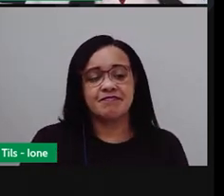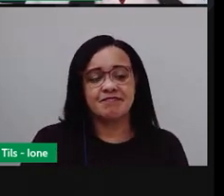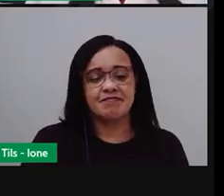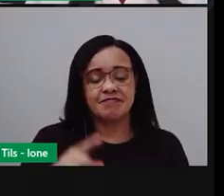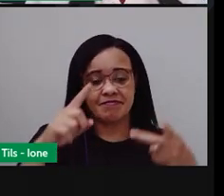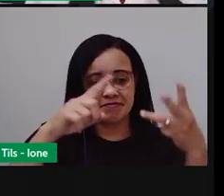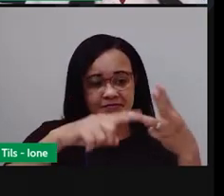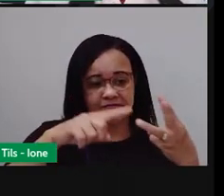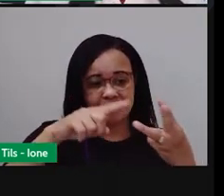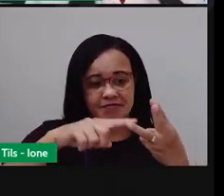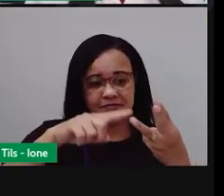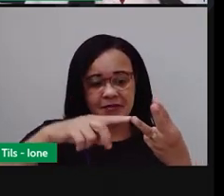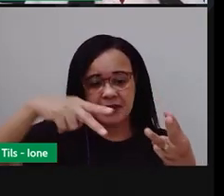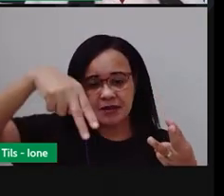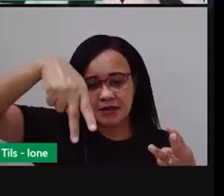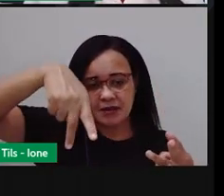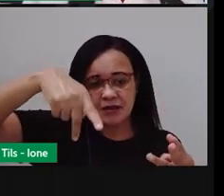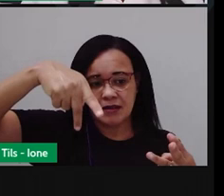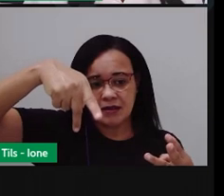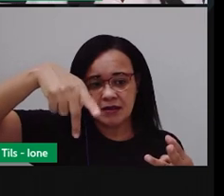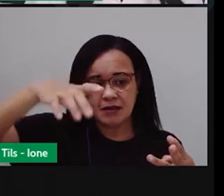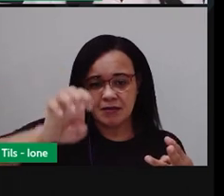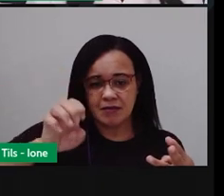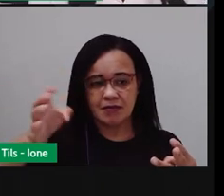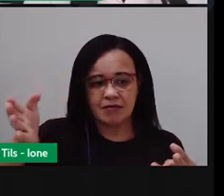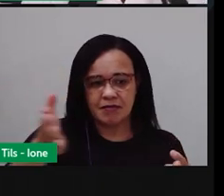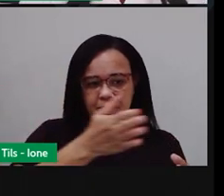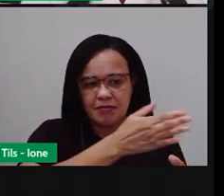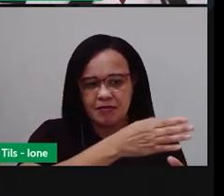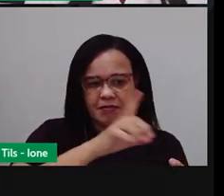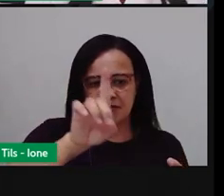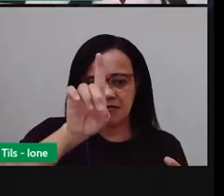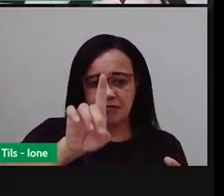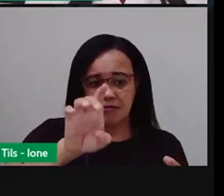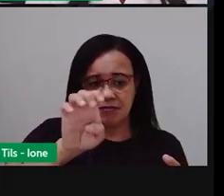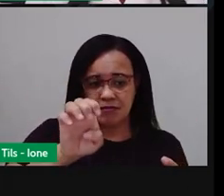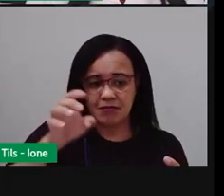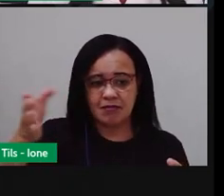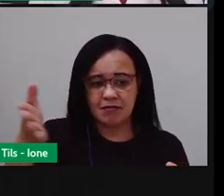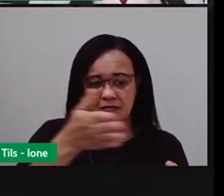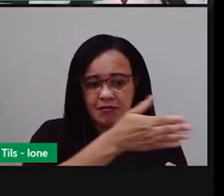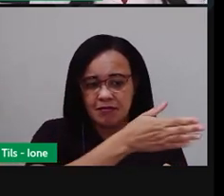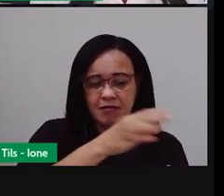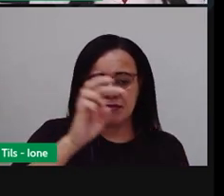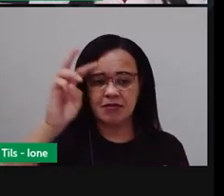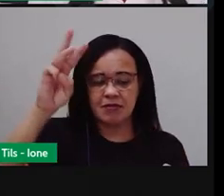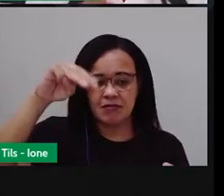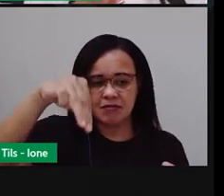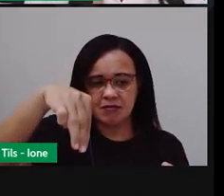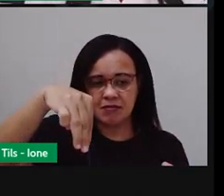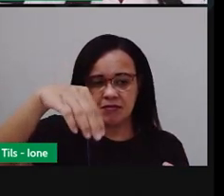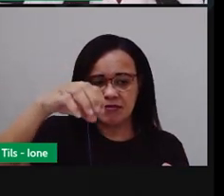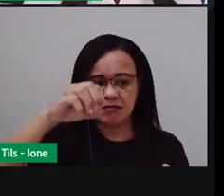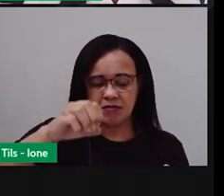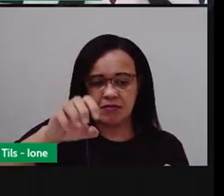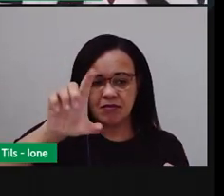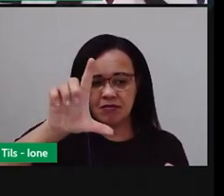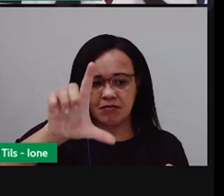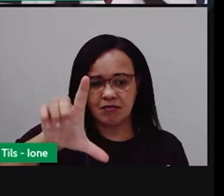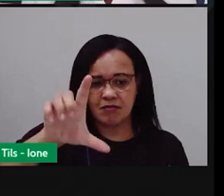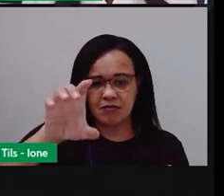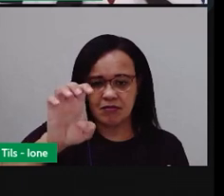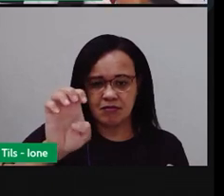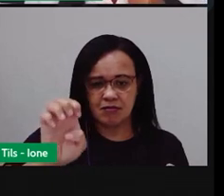Pé de moleque. É uma palavra, é um nome de uma comida, né? Então ela vai ter